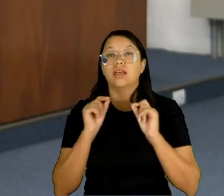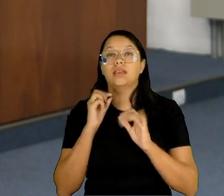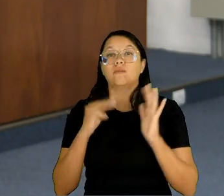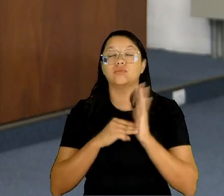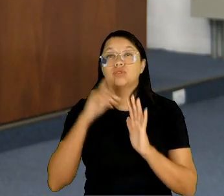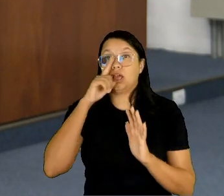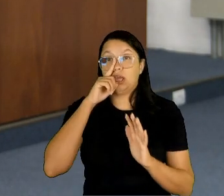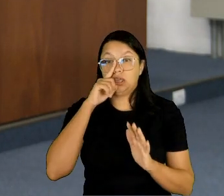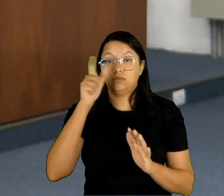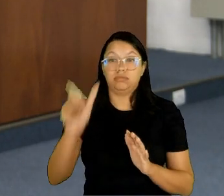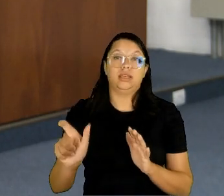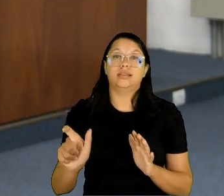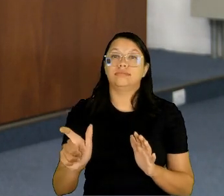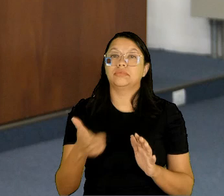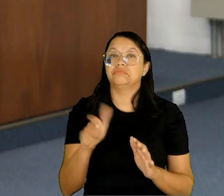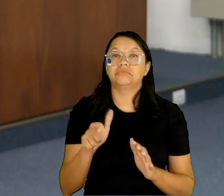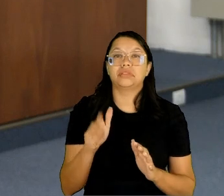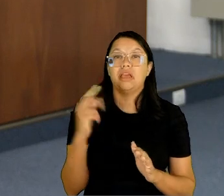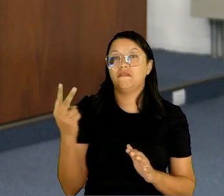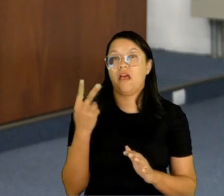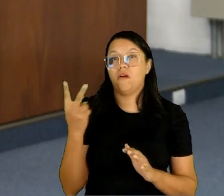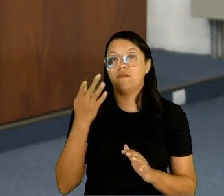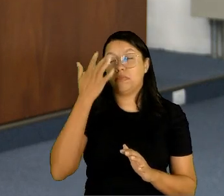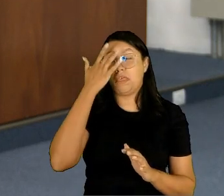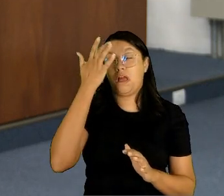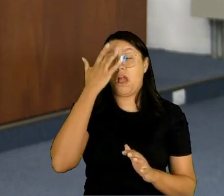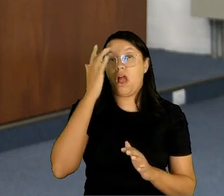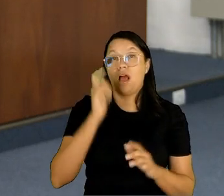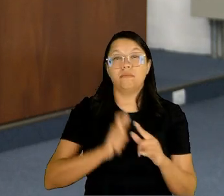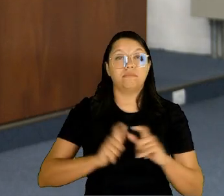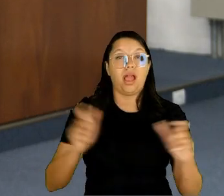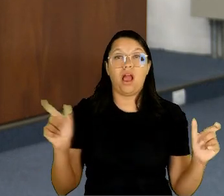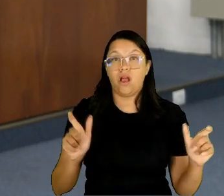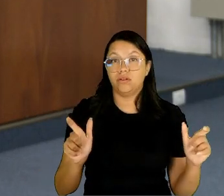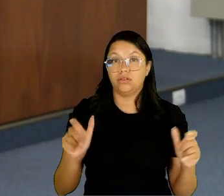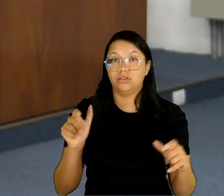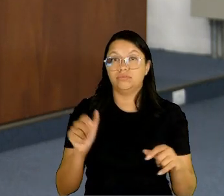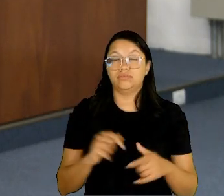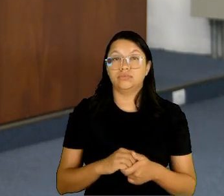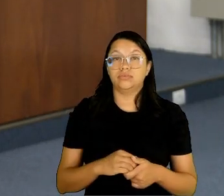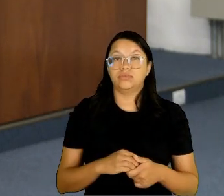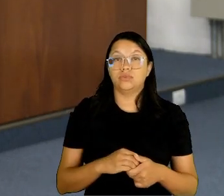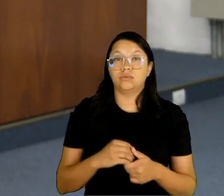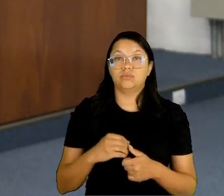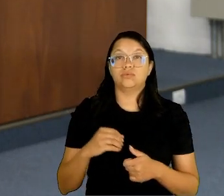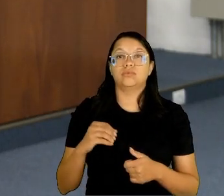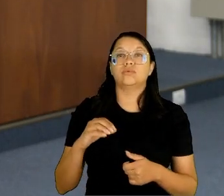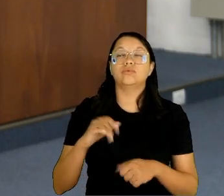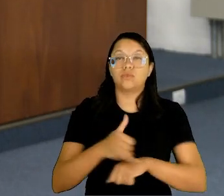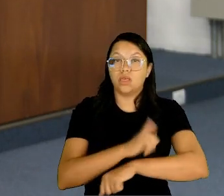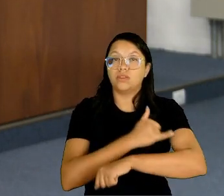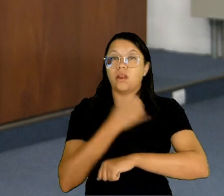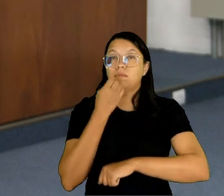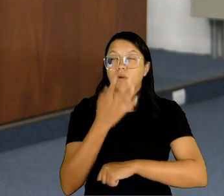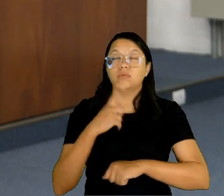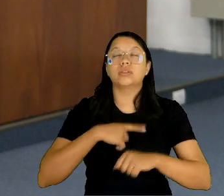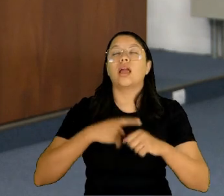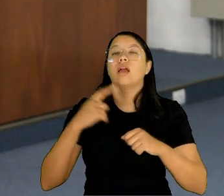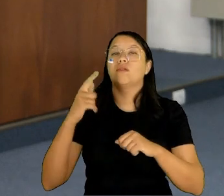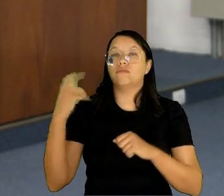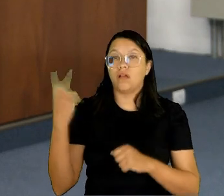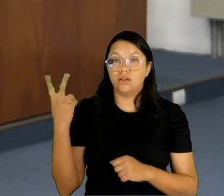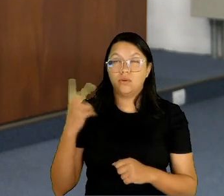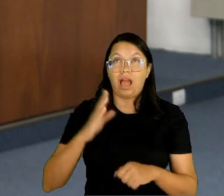paciente. Então, não tem valor para ficar gravando. No geral, o colesterol bom, a gente tem um valor que também ninguém precisa